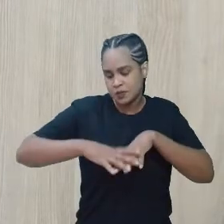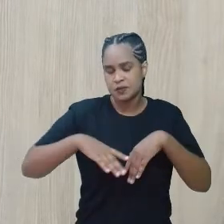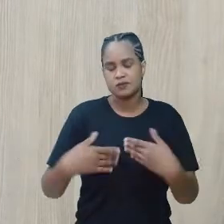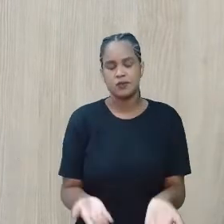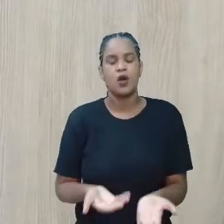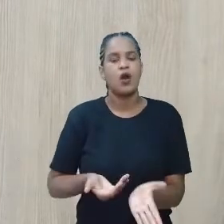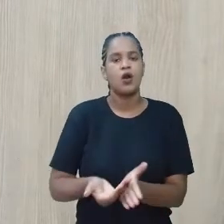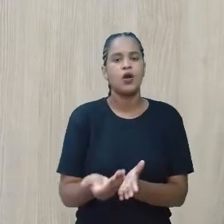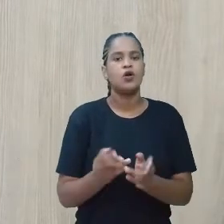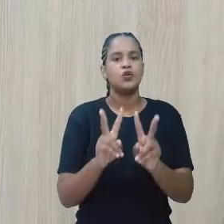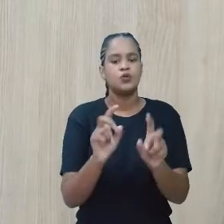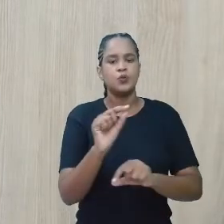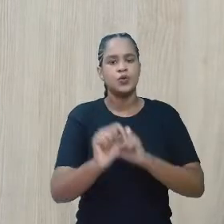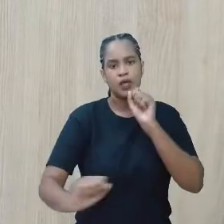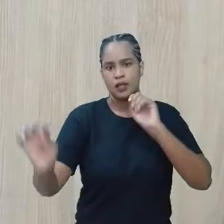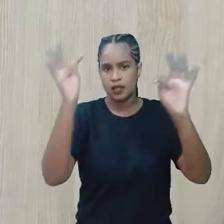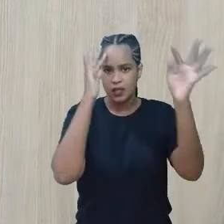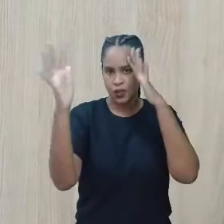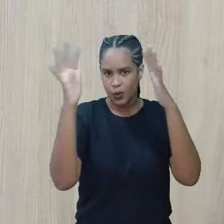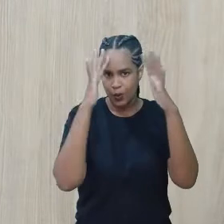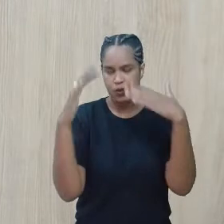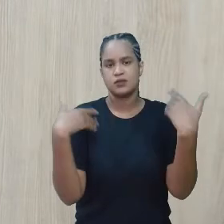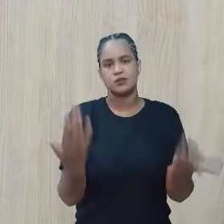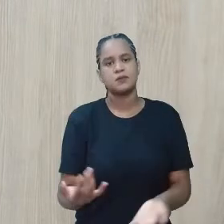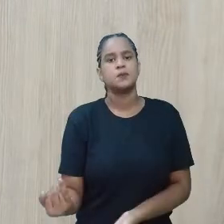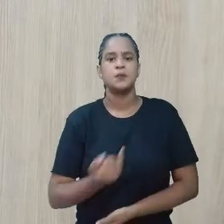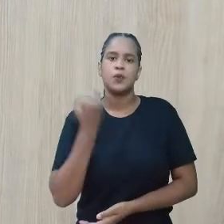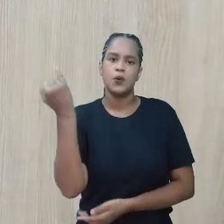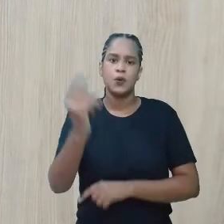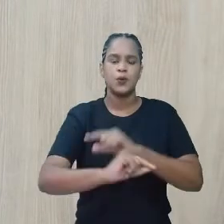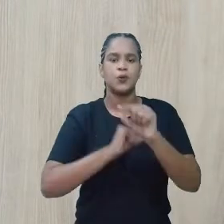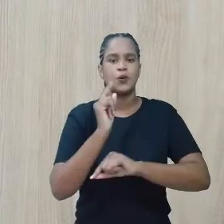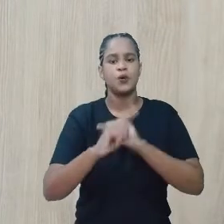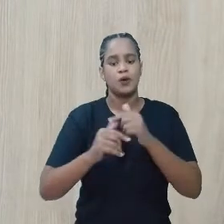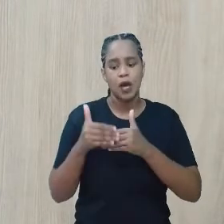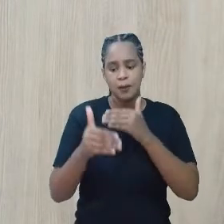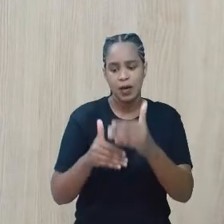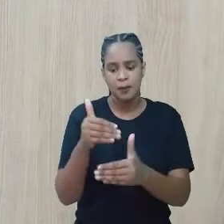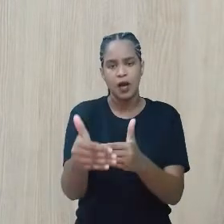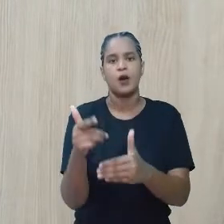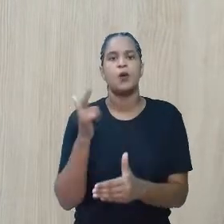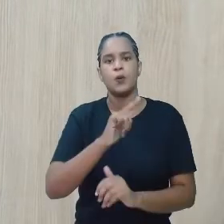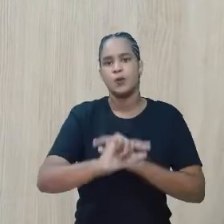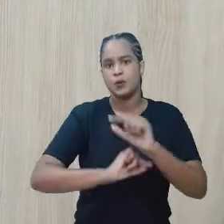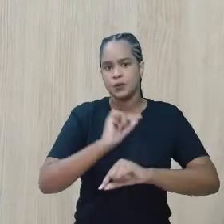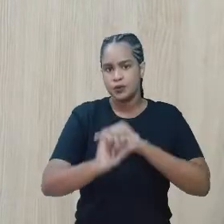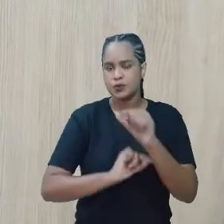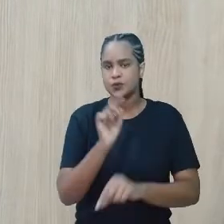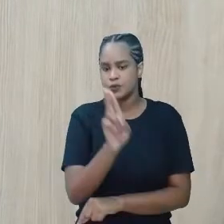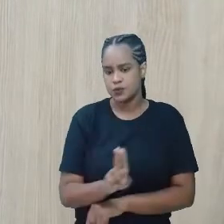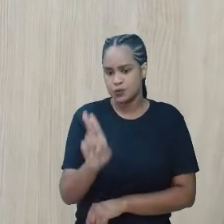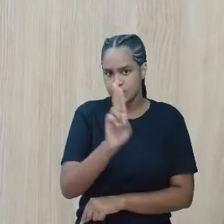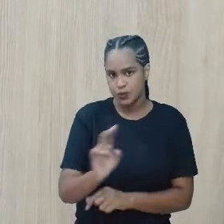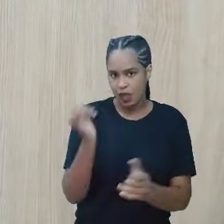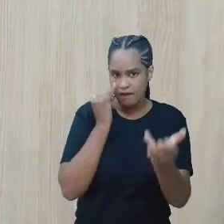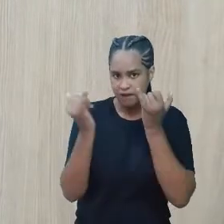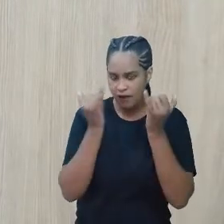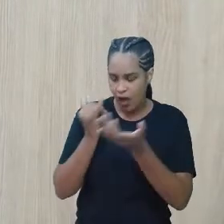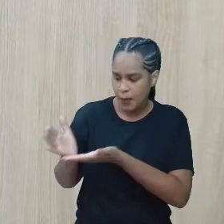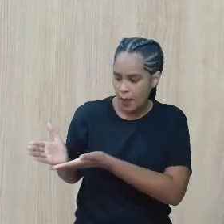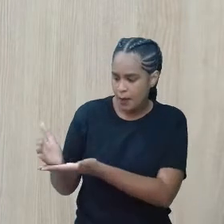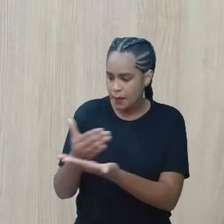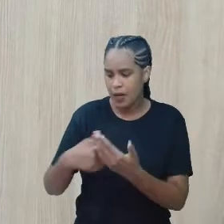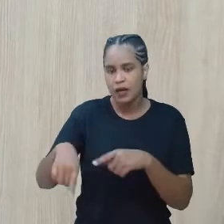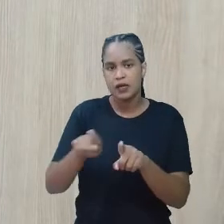tratar algumas teorias e é importante para que alguns desenvolvimentos mais na frente a gente consiga utilizar essa informação e